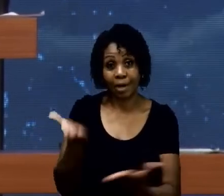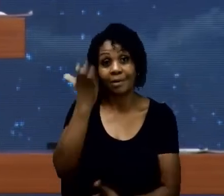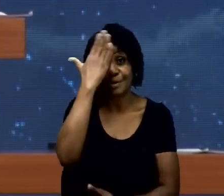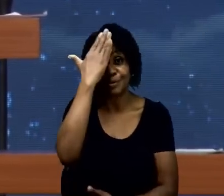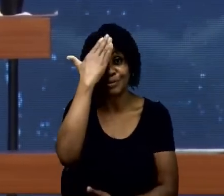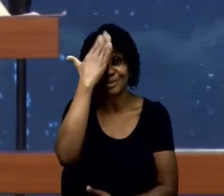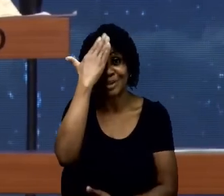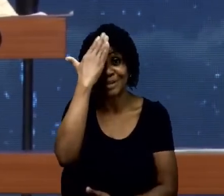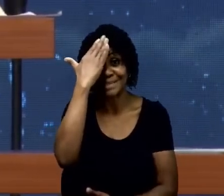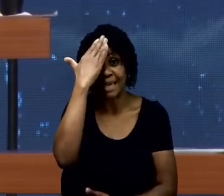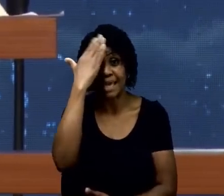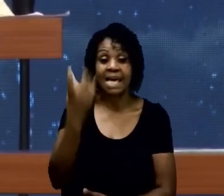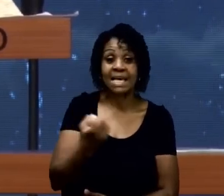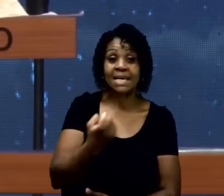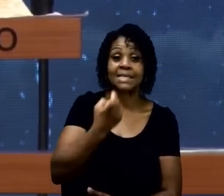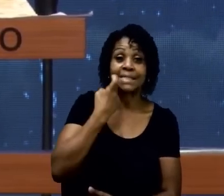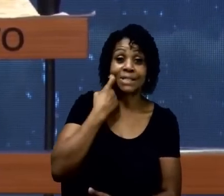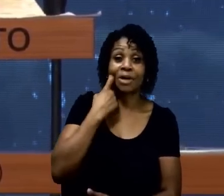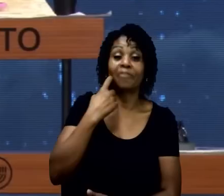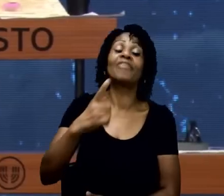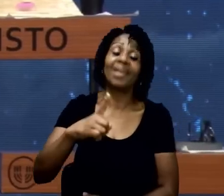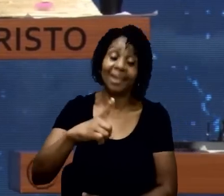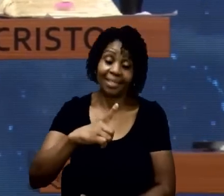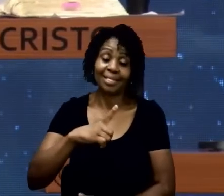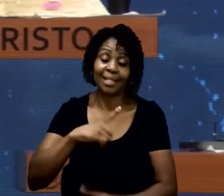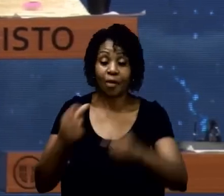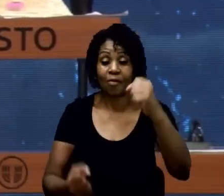sei tudo. Sexta-feira tem o camarão.